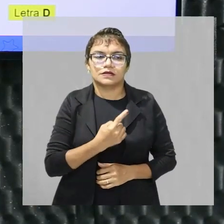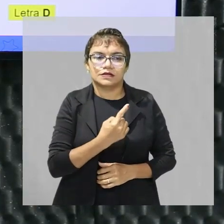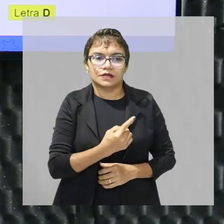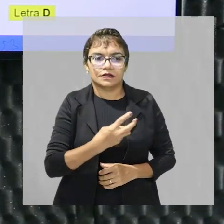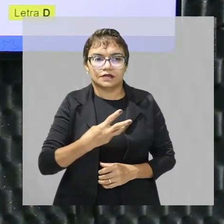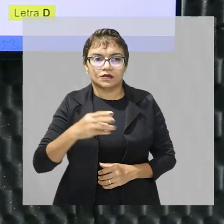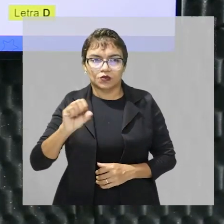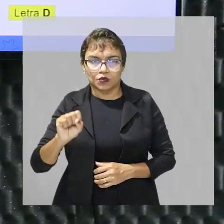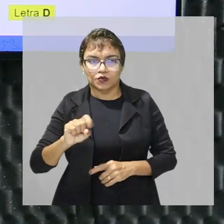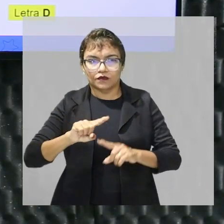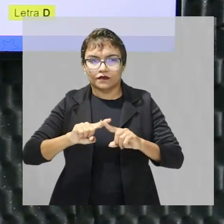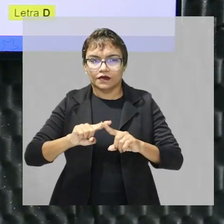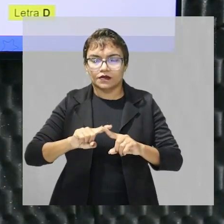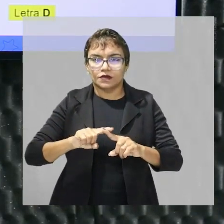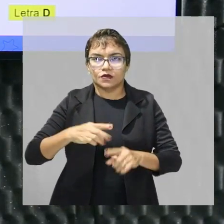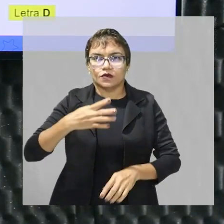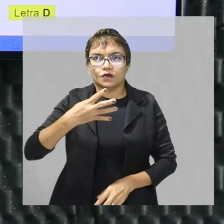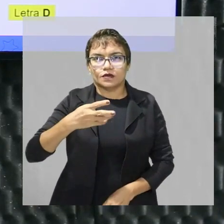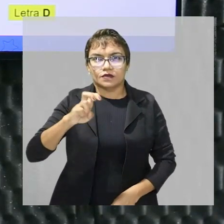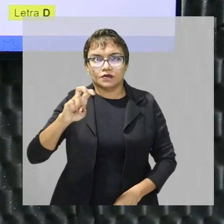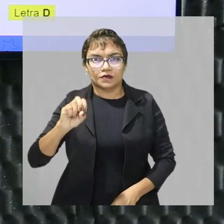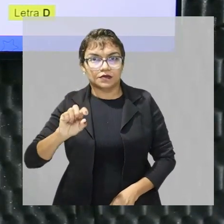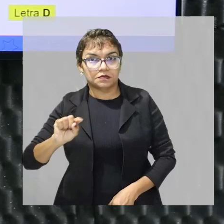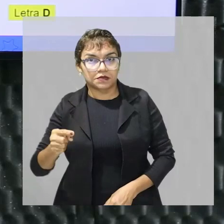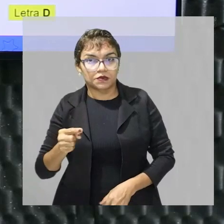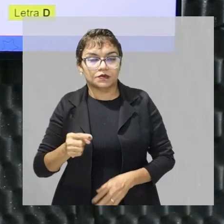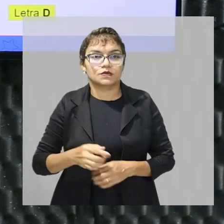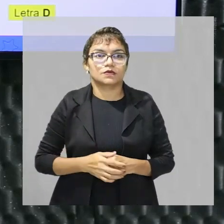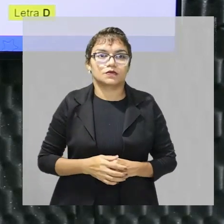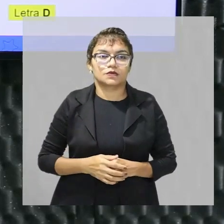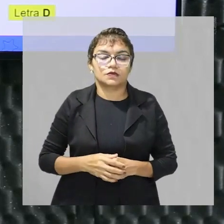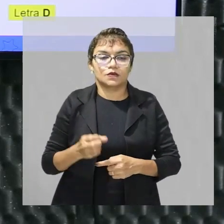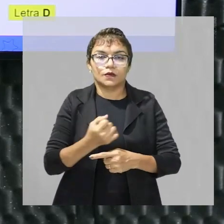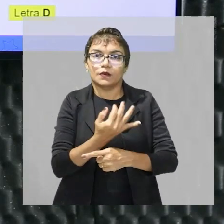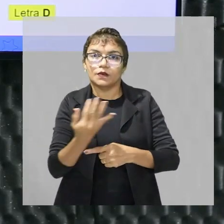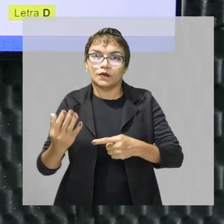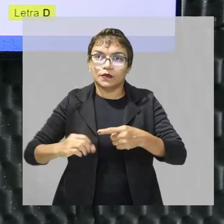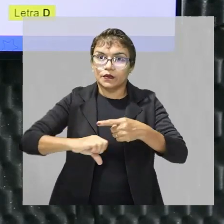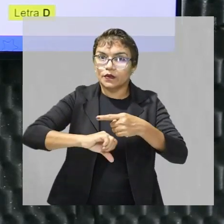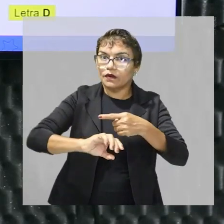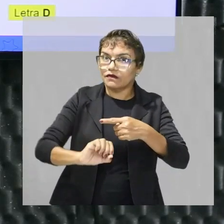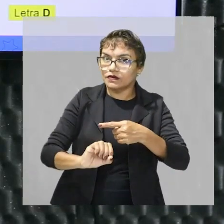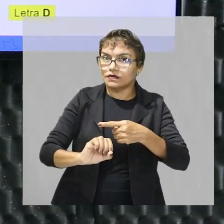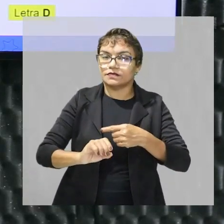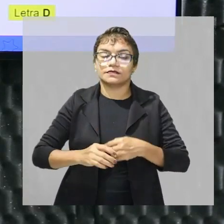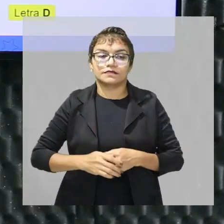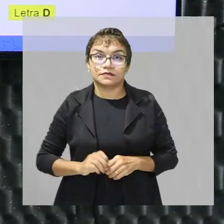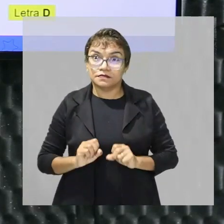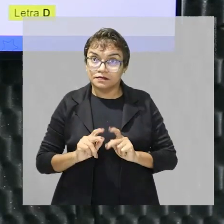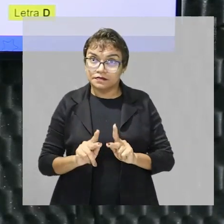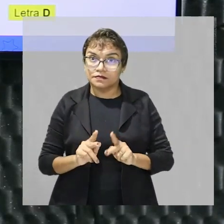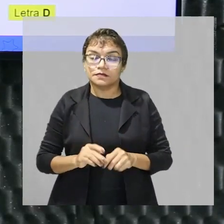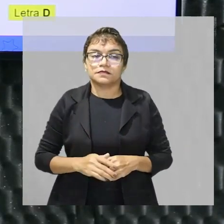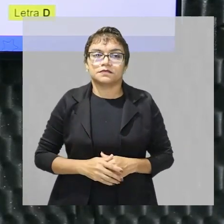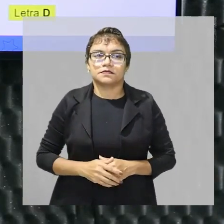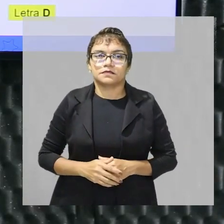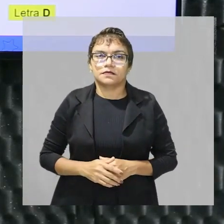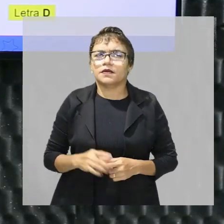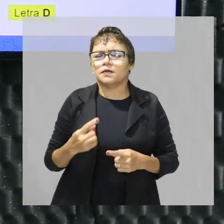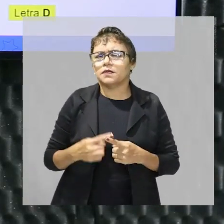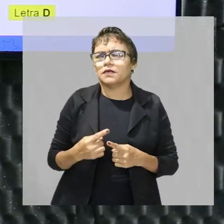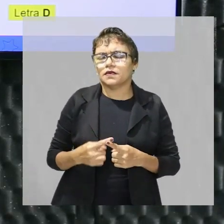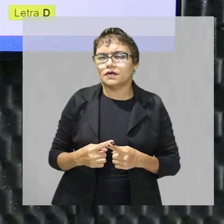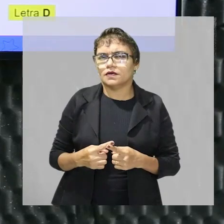138 vezes 450 mil, né, sobre 90, certo? Por quê? Porque